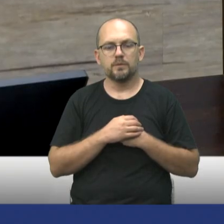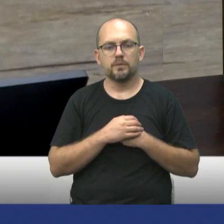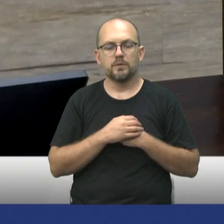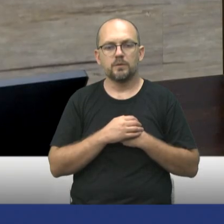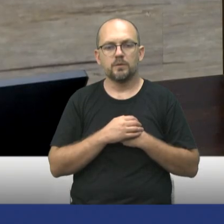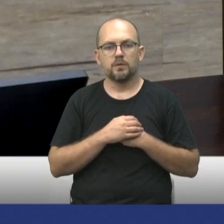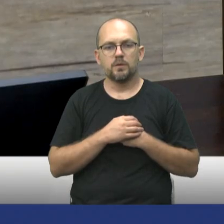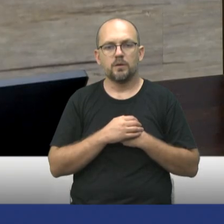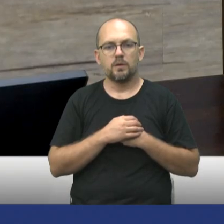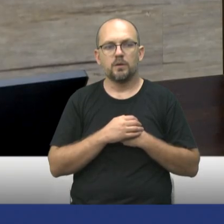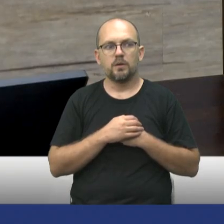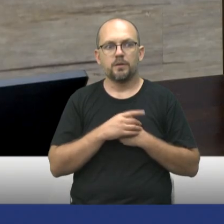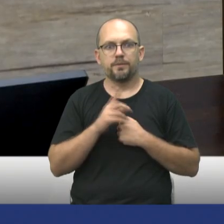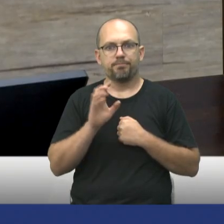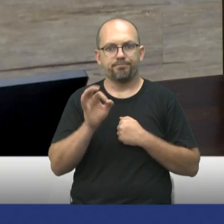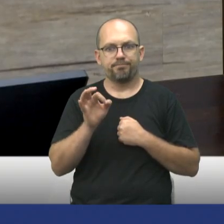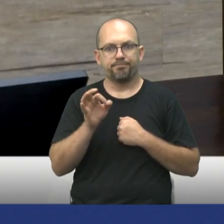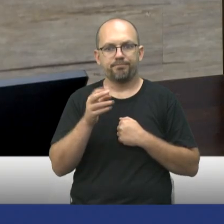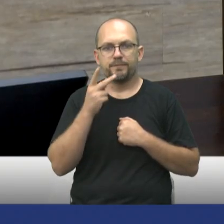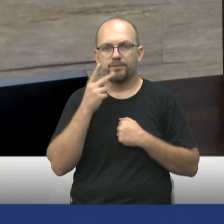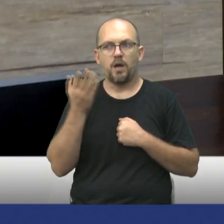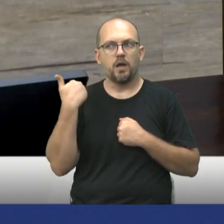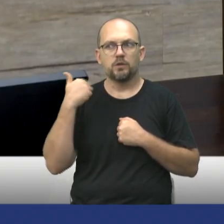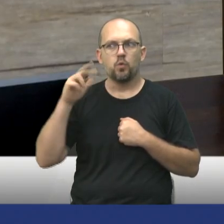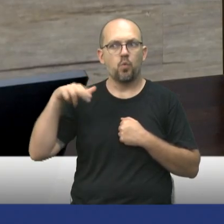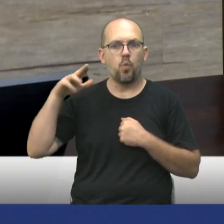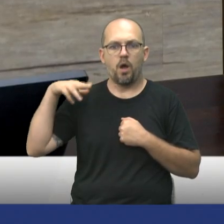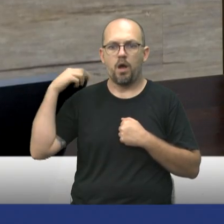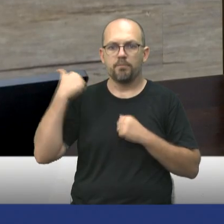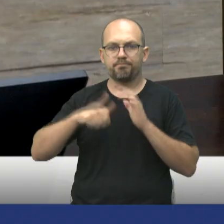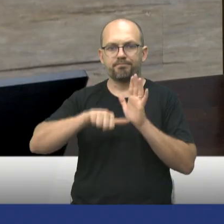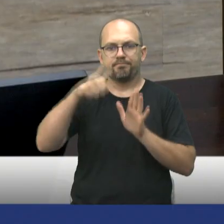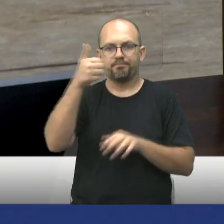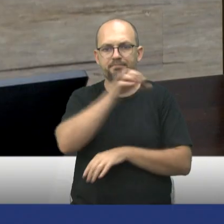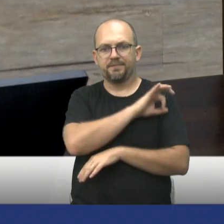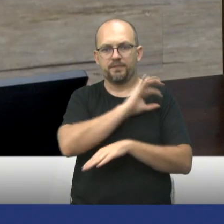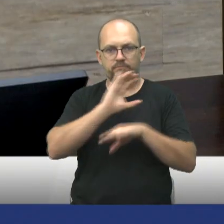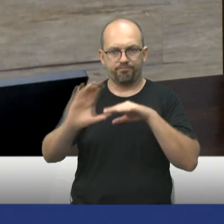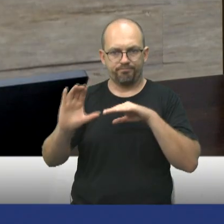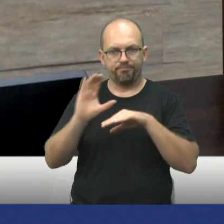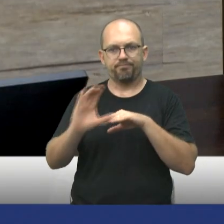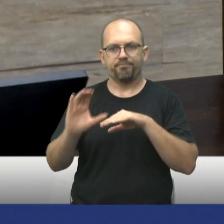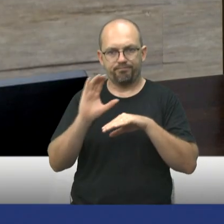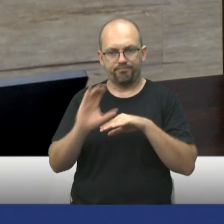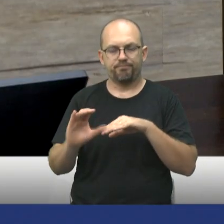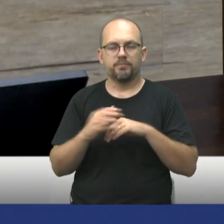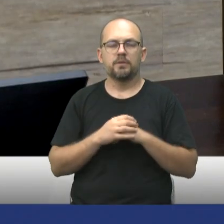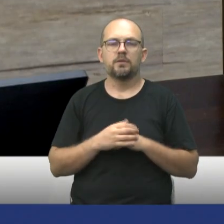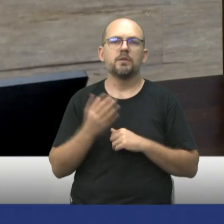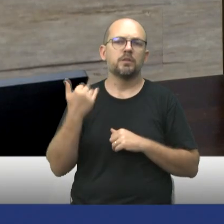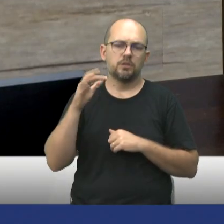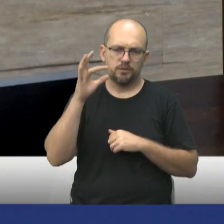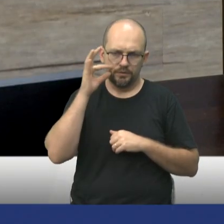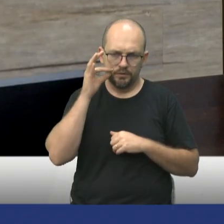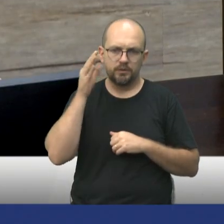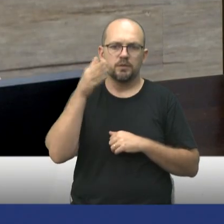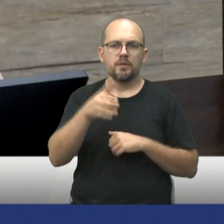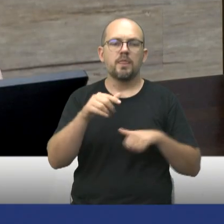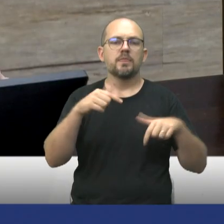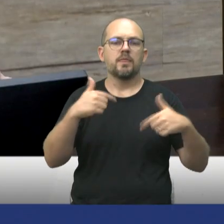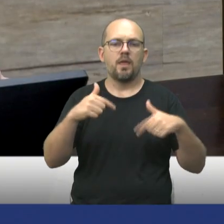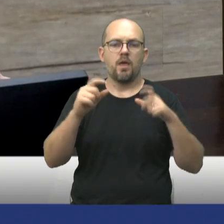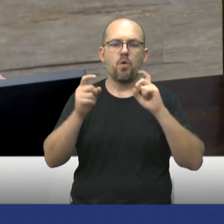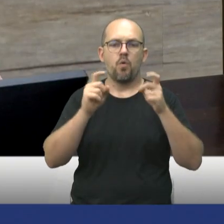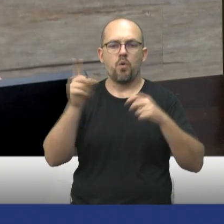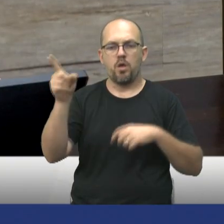sendo uma coisa inédita, como você citou. Nós conhecemos o trabalho lá, estivemos lá em reunião, lá no